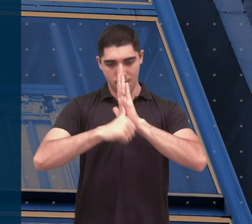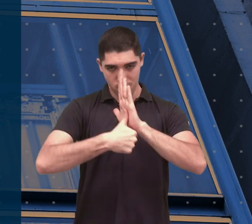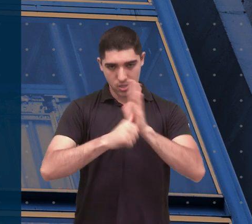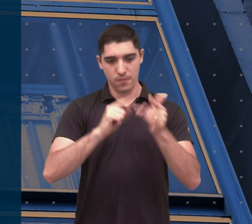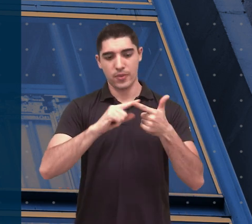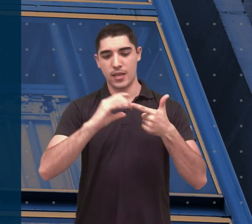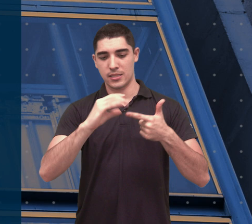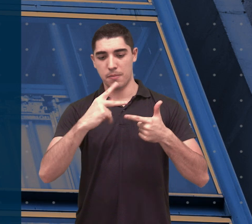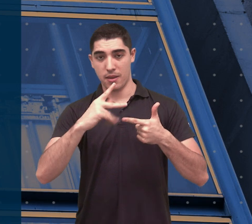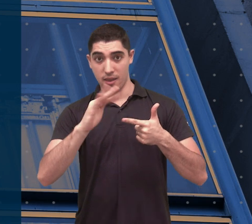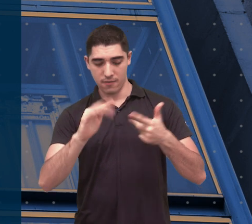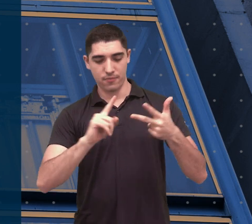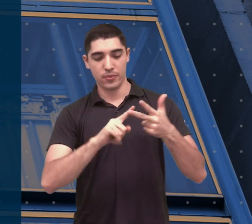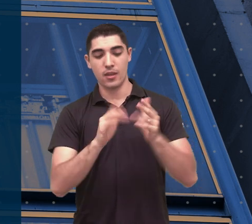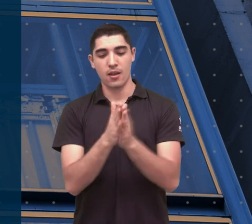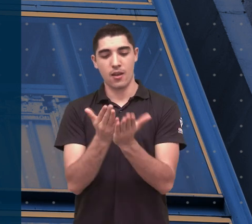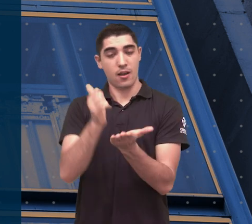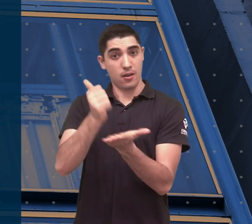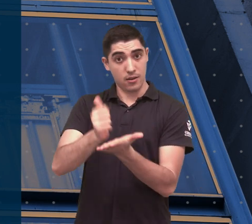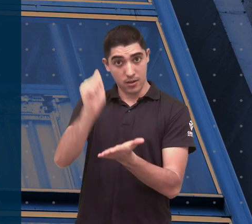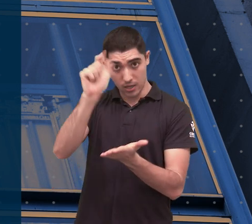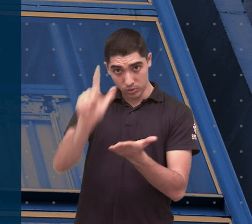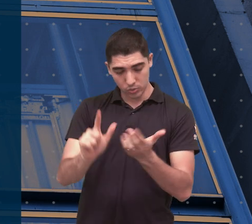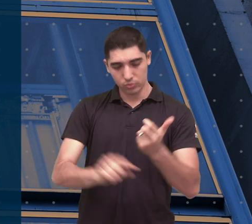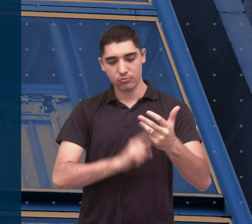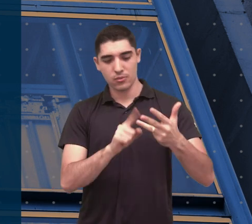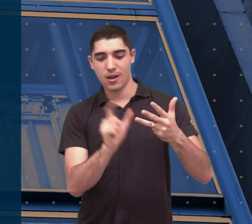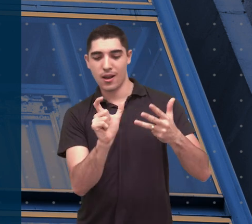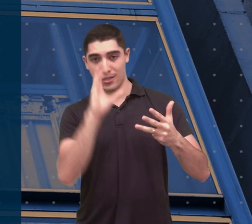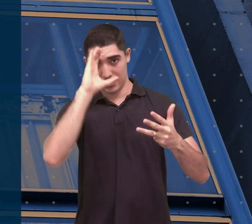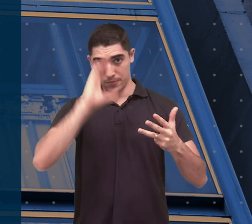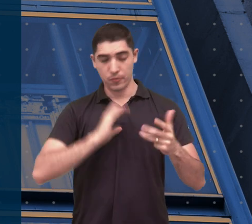e o cartão cidadão. O PAT fica na Praça Afonso Pena,